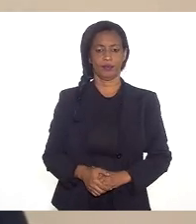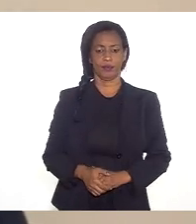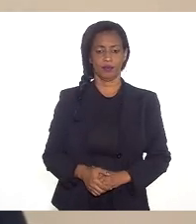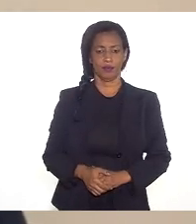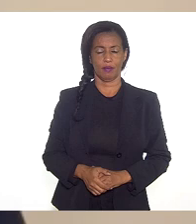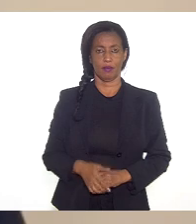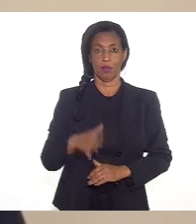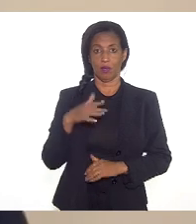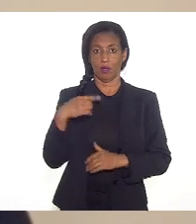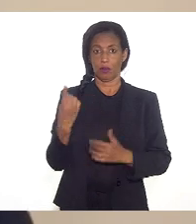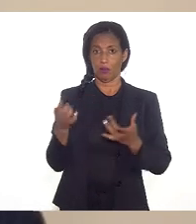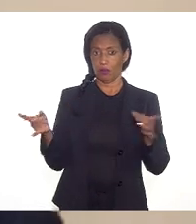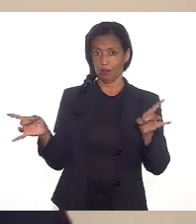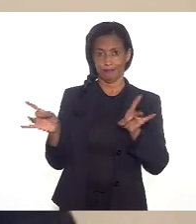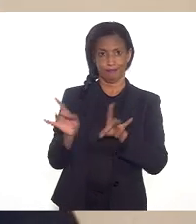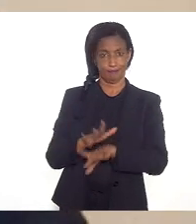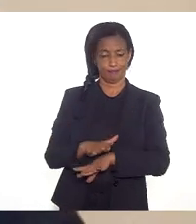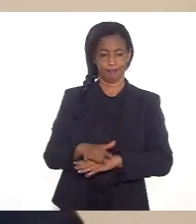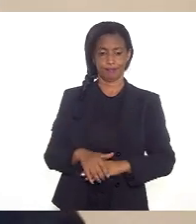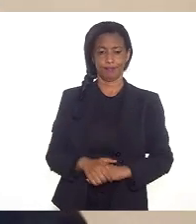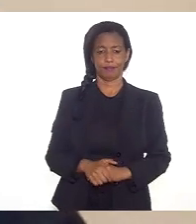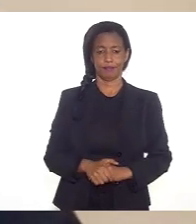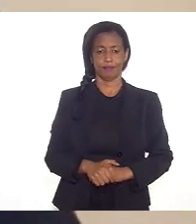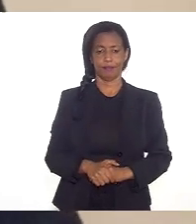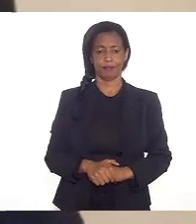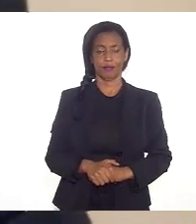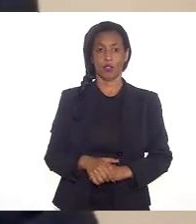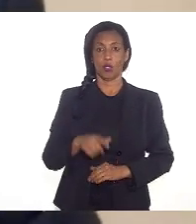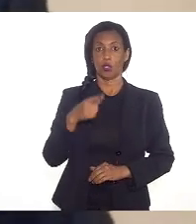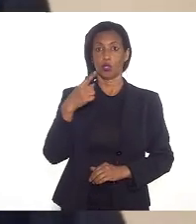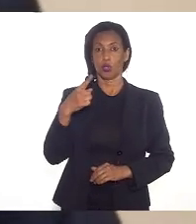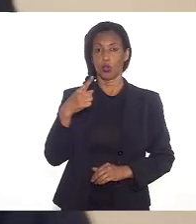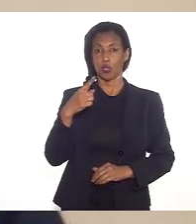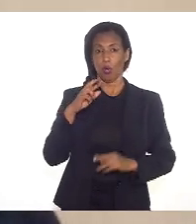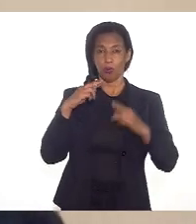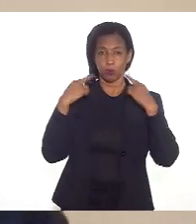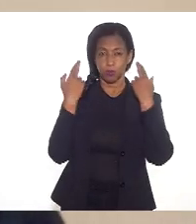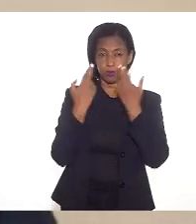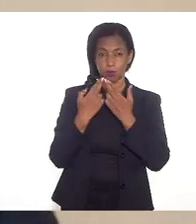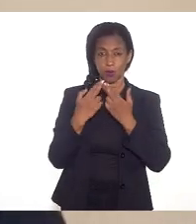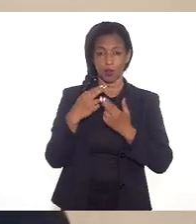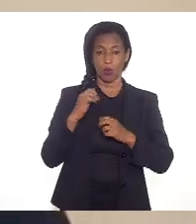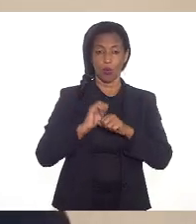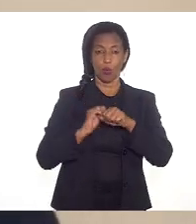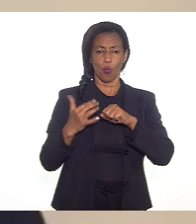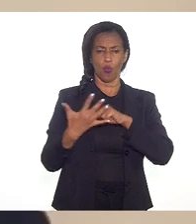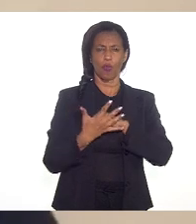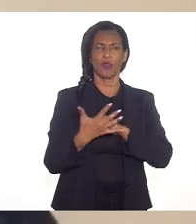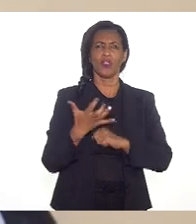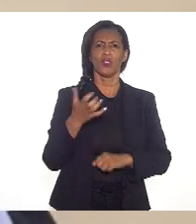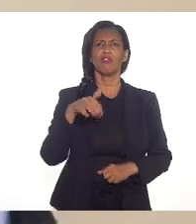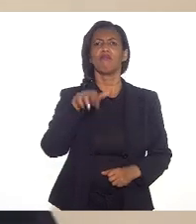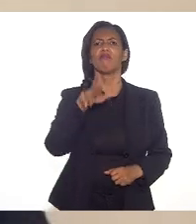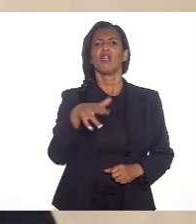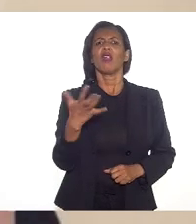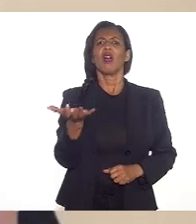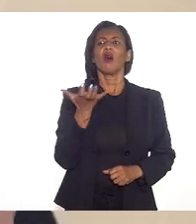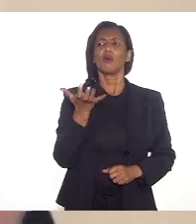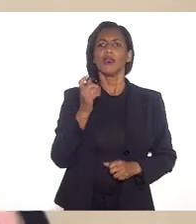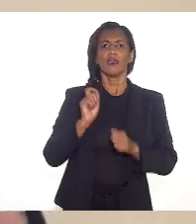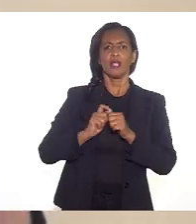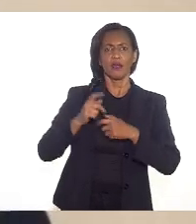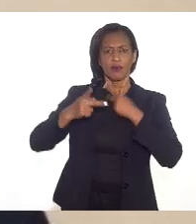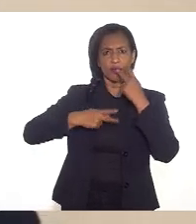Nós vamos encerrar, fazer uma pauta só COVID. Alguém quer fazer uso da palavra? Eu quero fazer uma nota